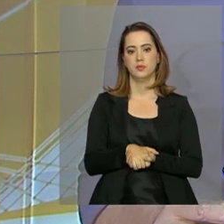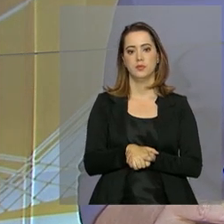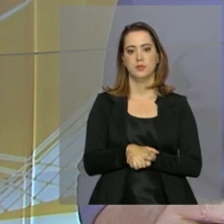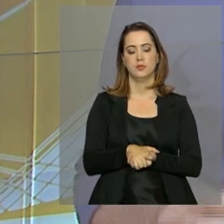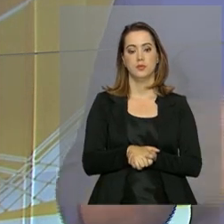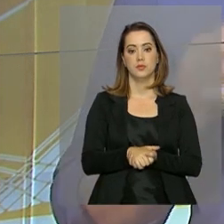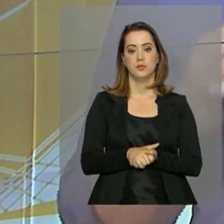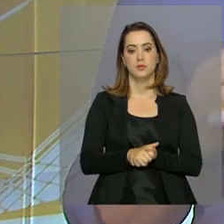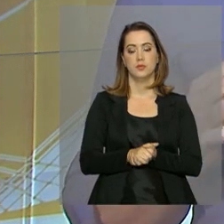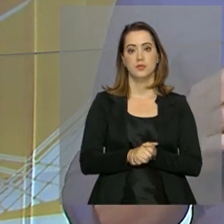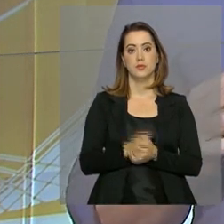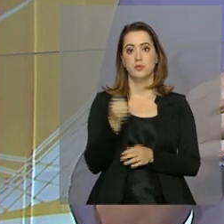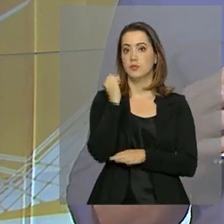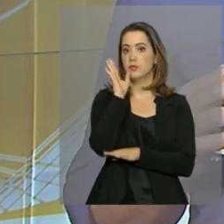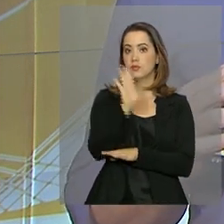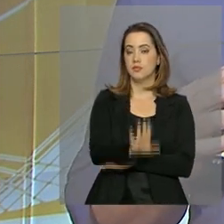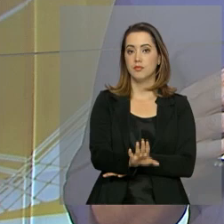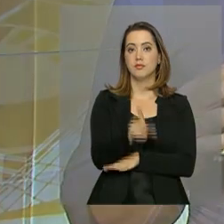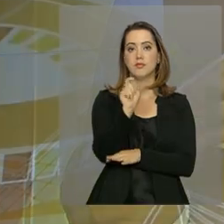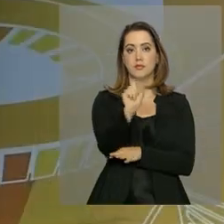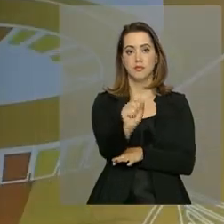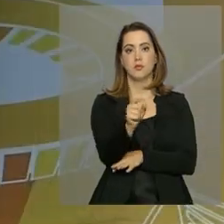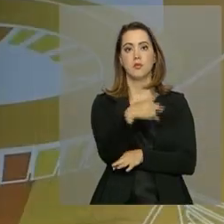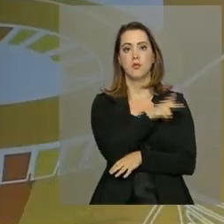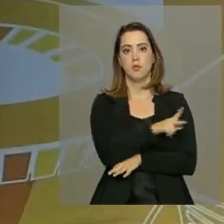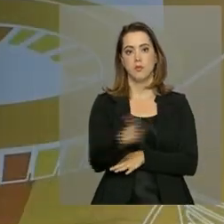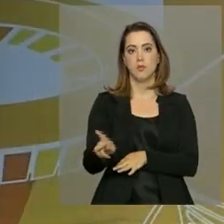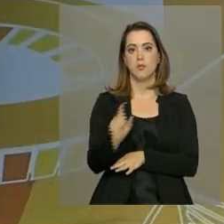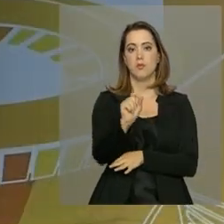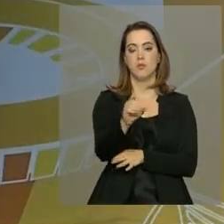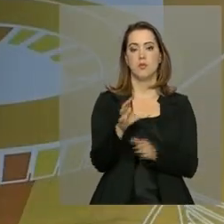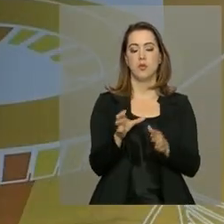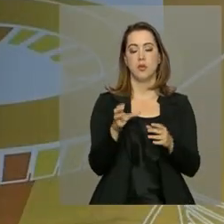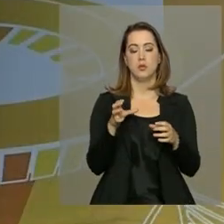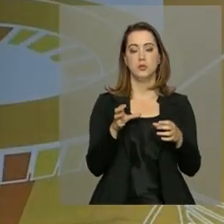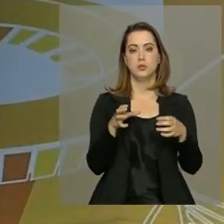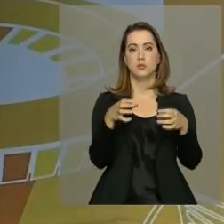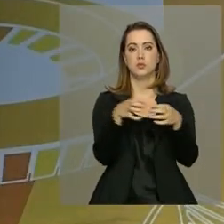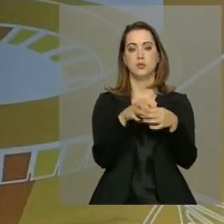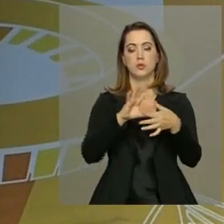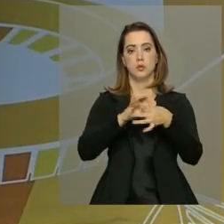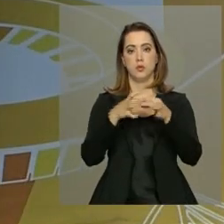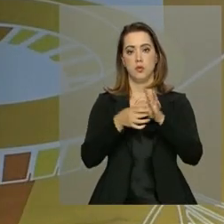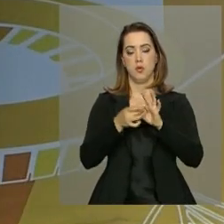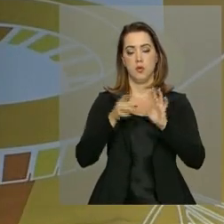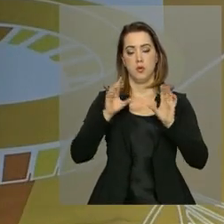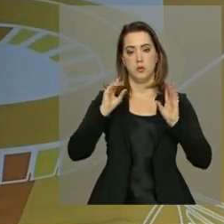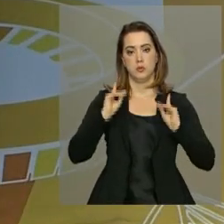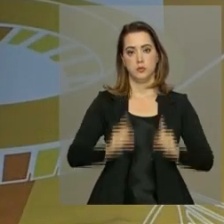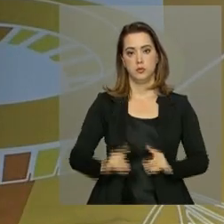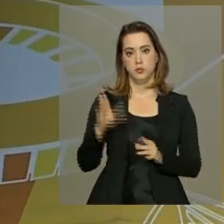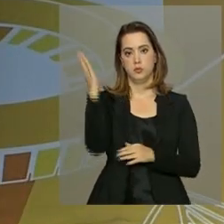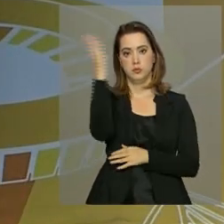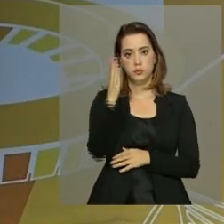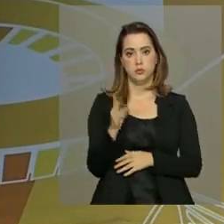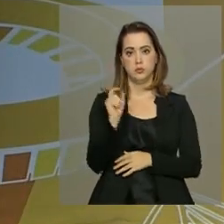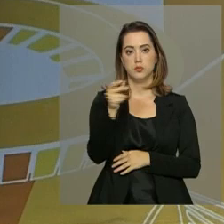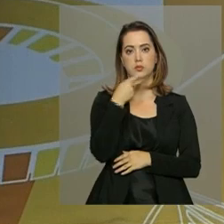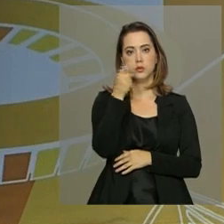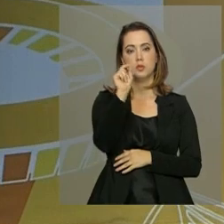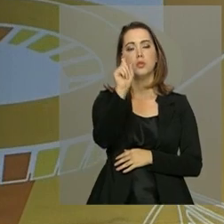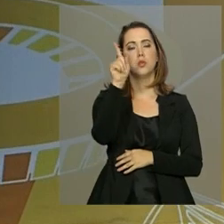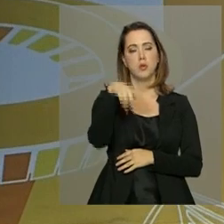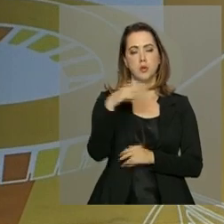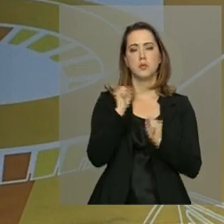Nei Boa tarde Zé Luiz o presidente do comitê paralímpico brasileiro andreus Parsons disse que é possível o